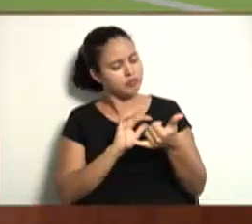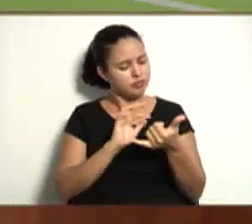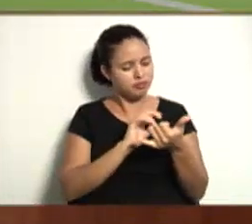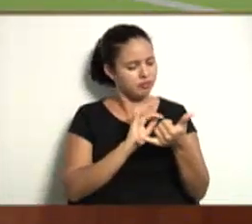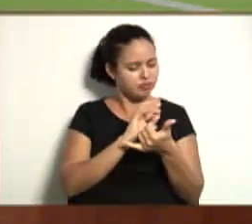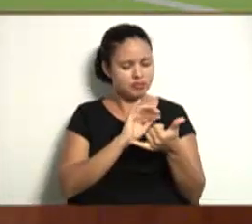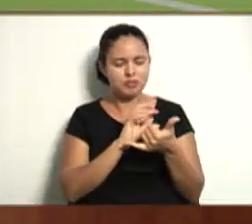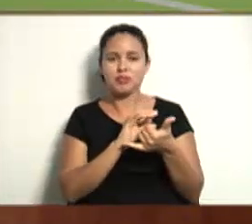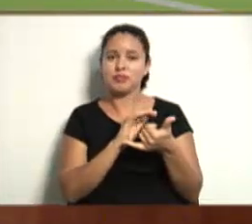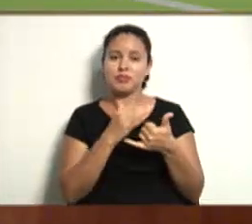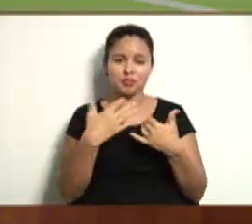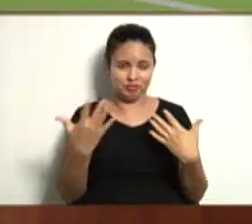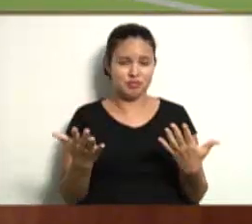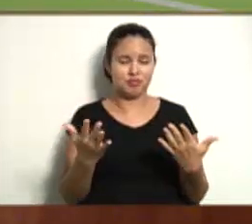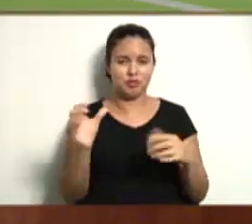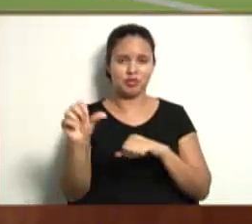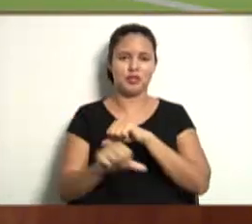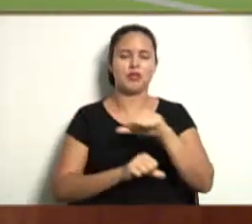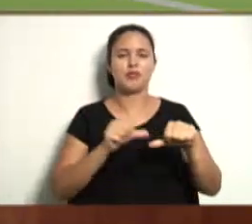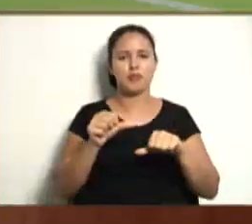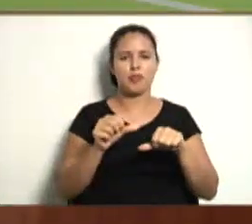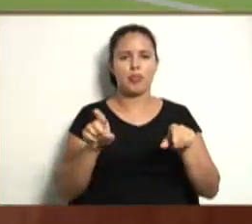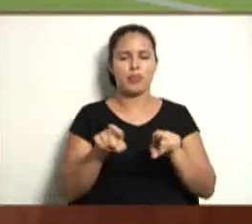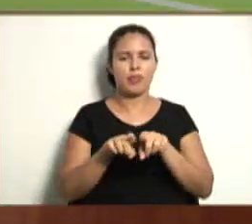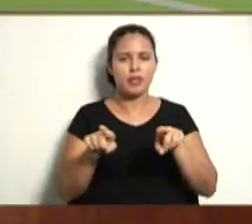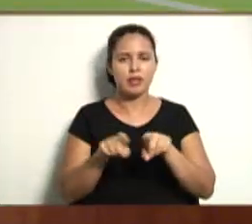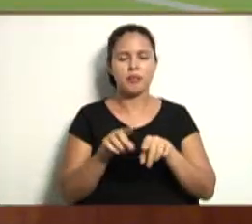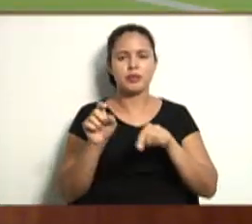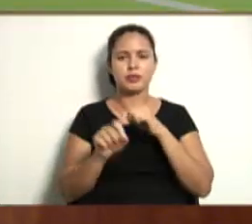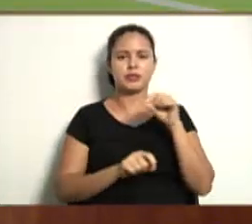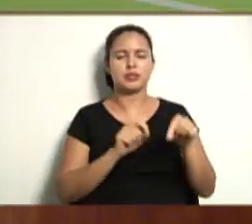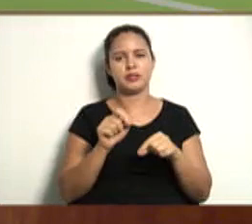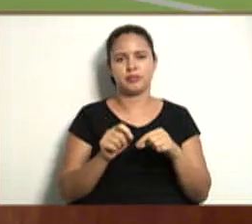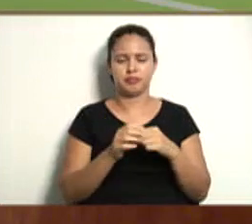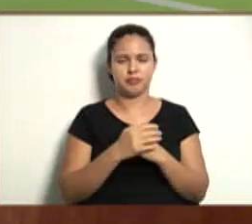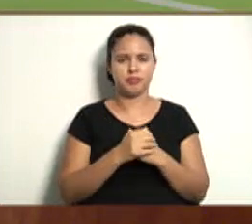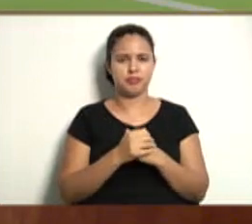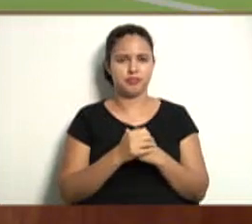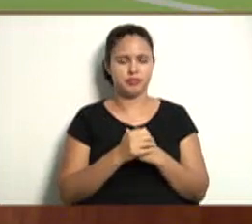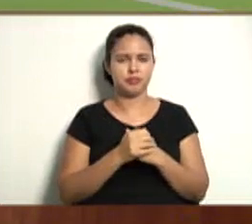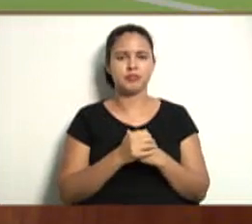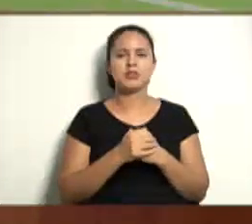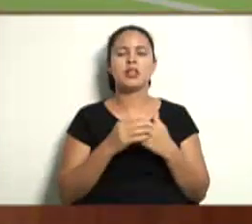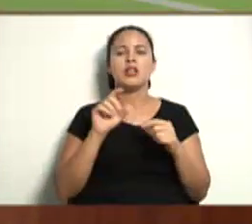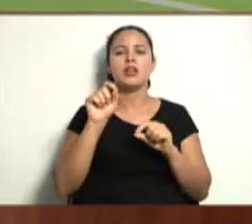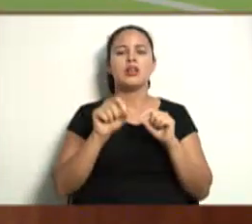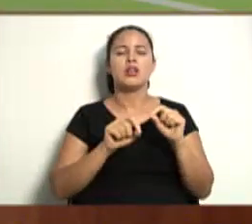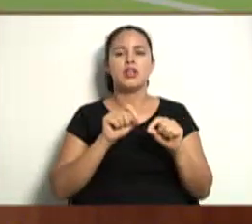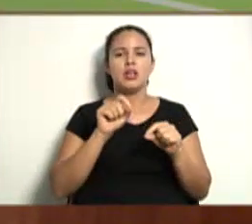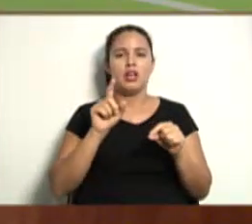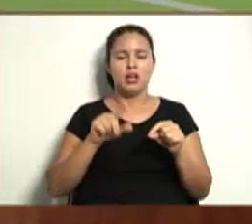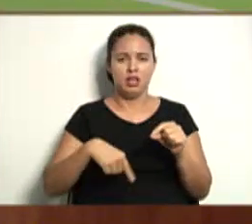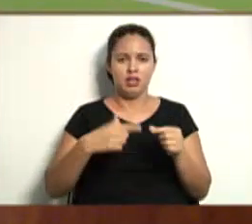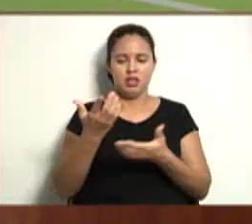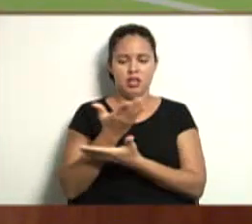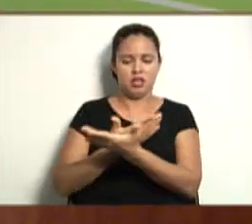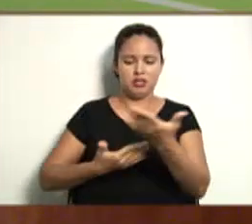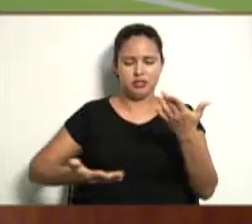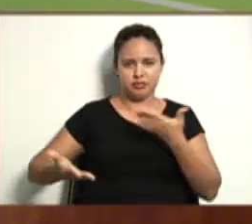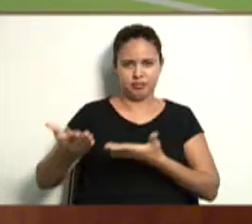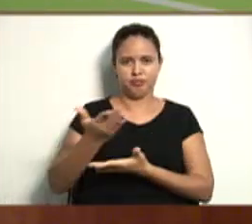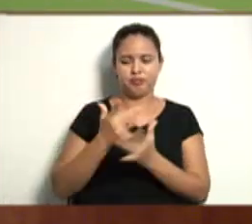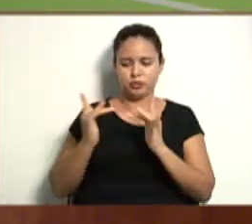de trabalhar. E, ao mesmo tempo, um outro elemento, a professora destacava muito bem, é a questão das relações